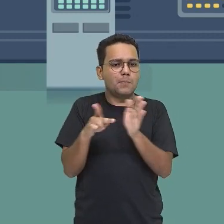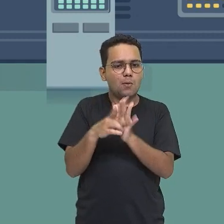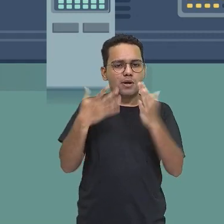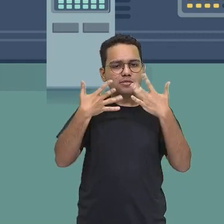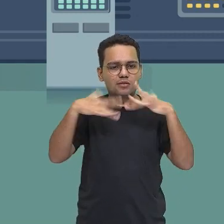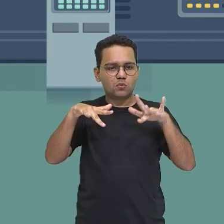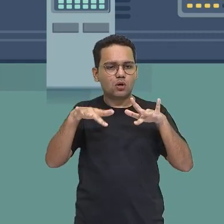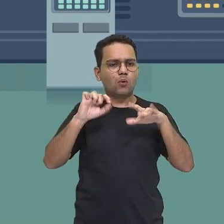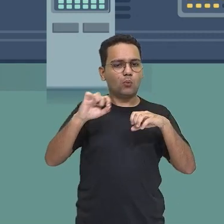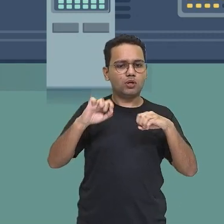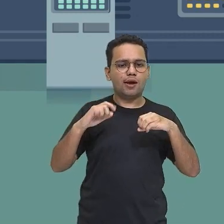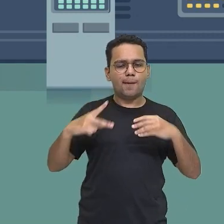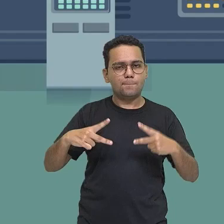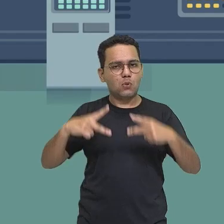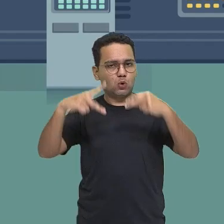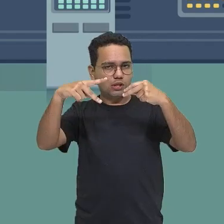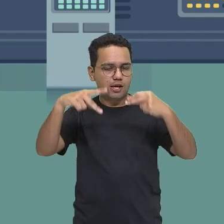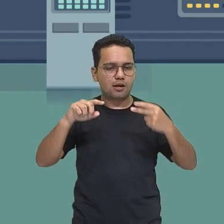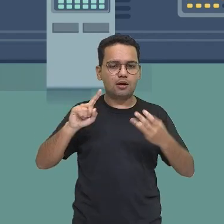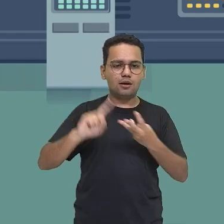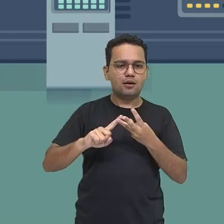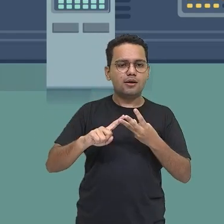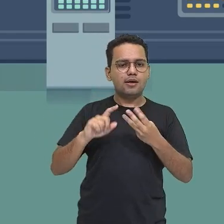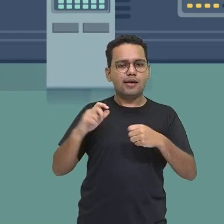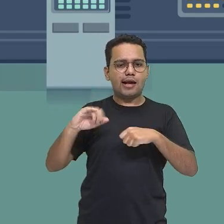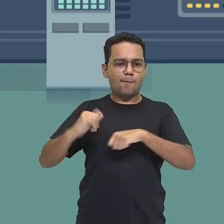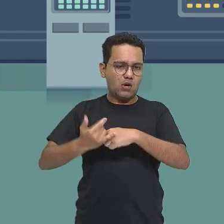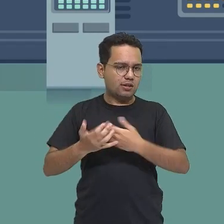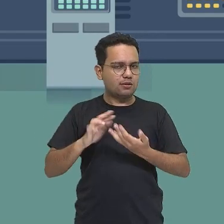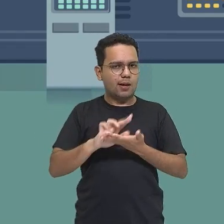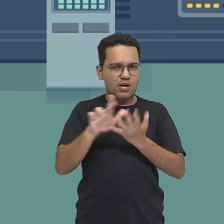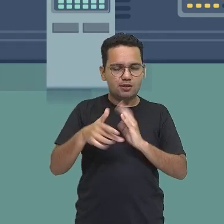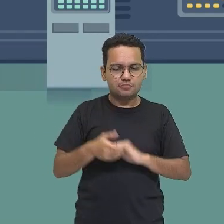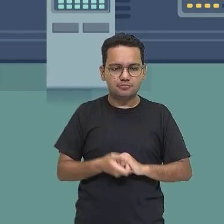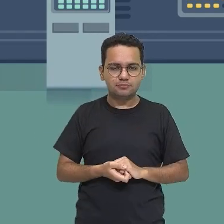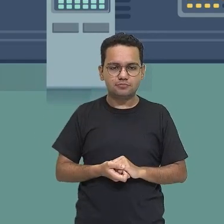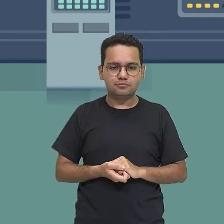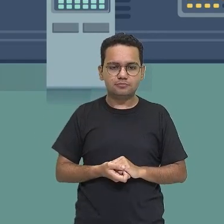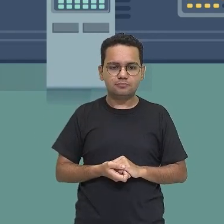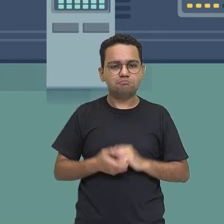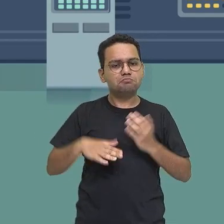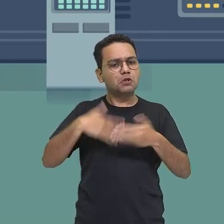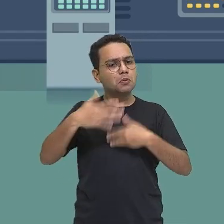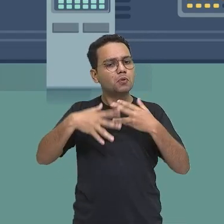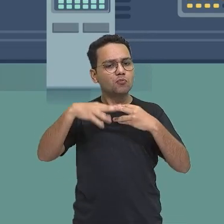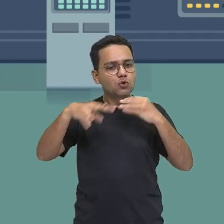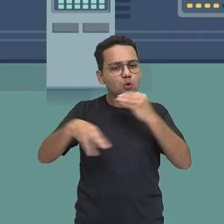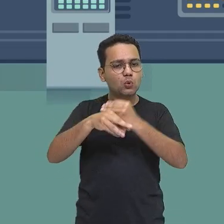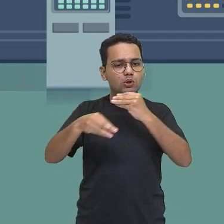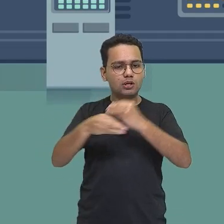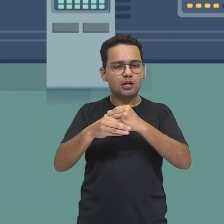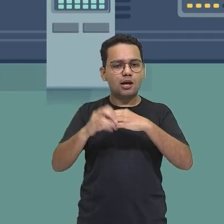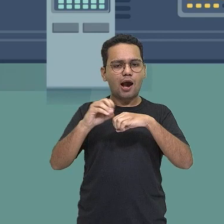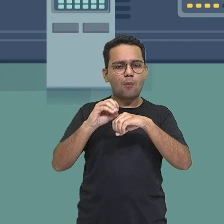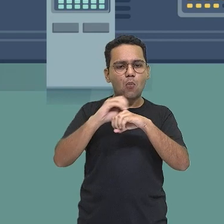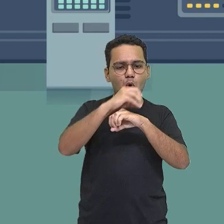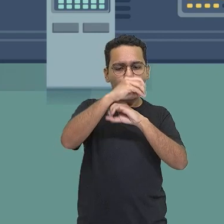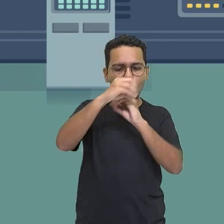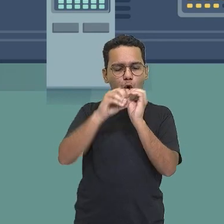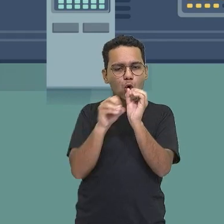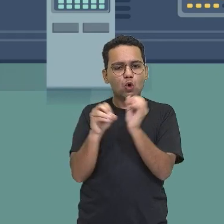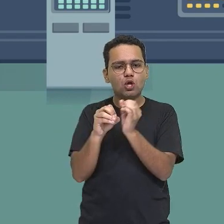as proteínas e os carboidratos, e posteriormente agregados a moléculas